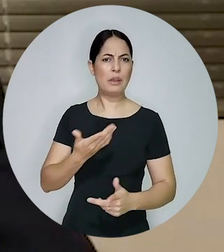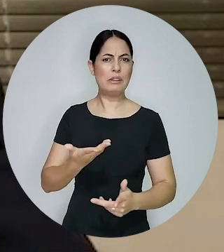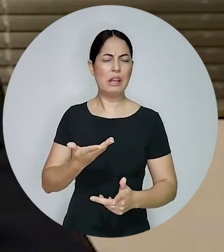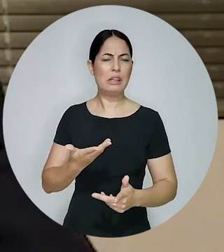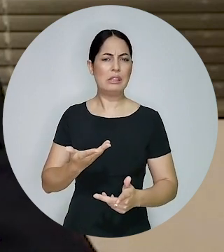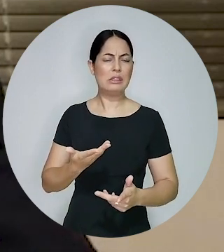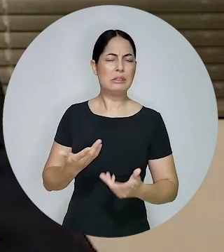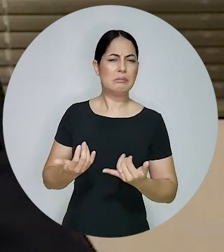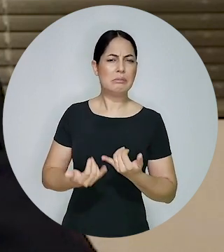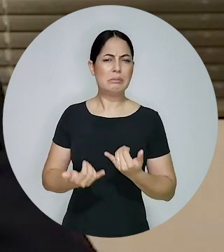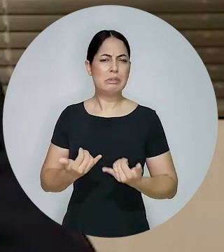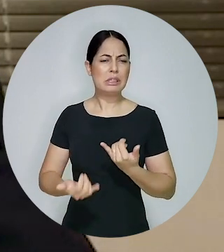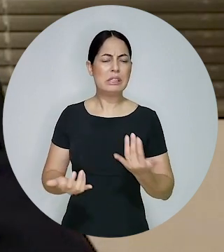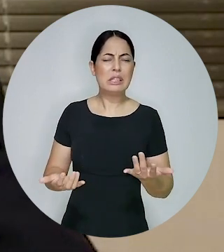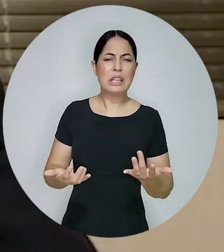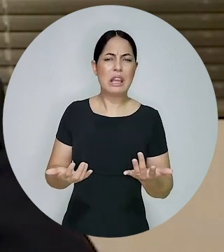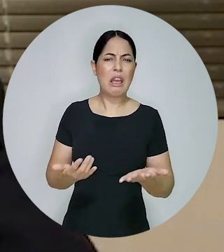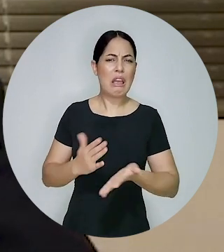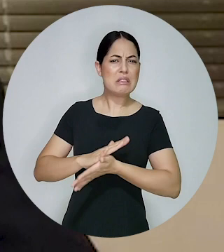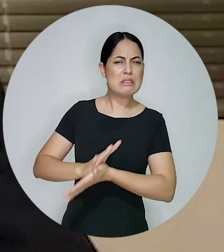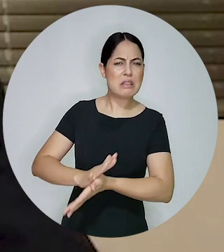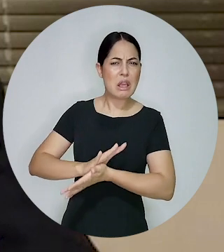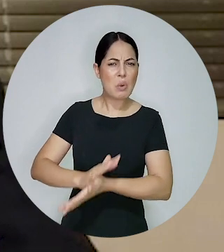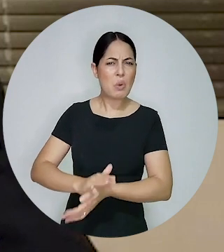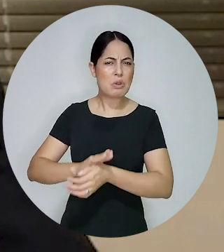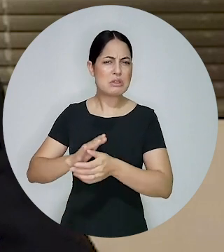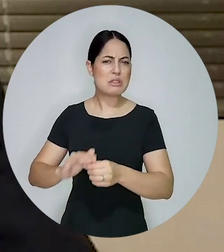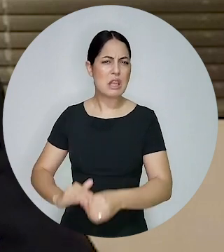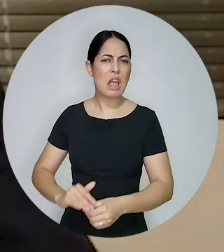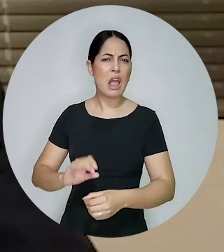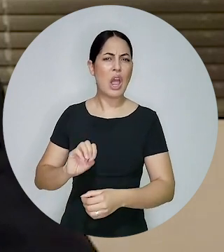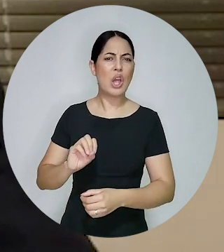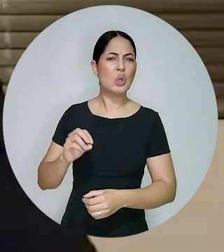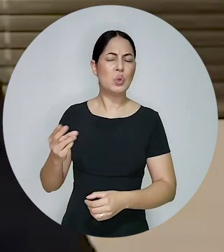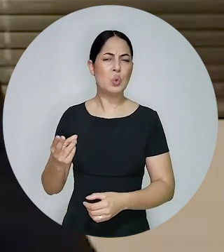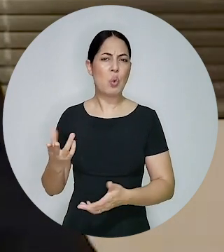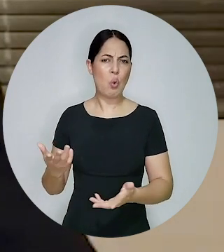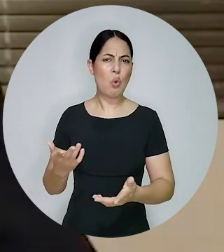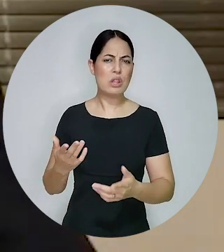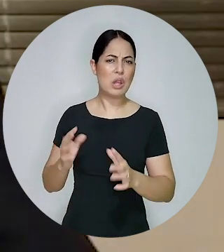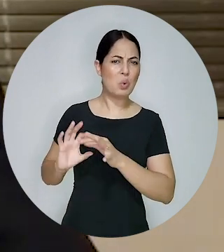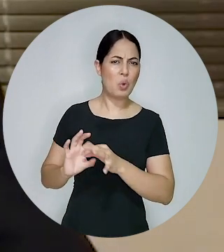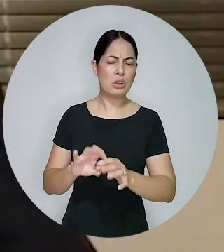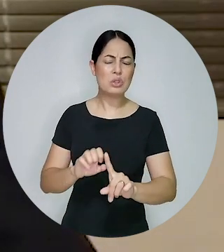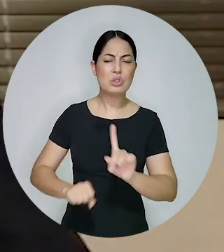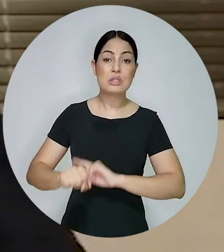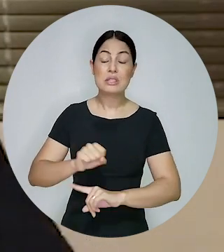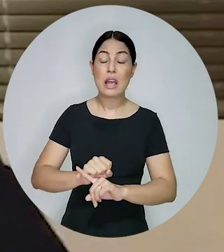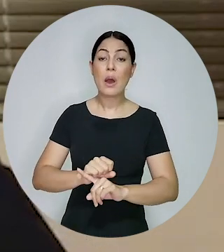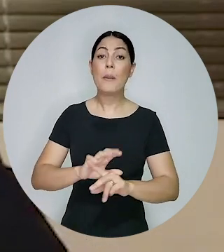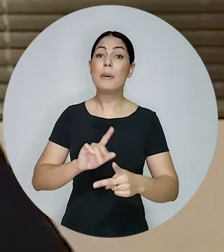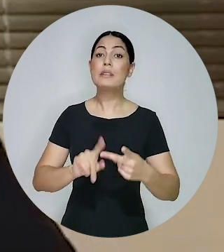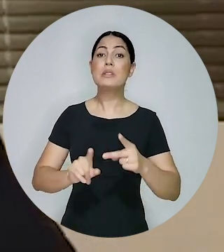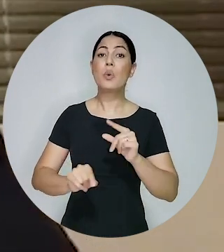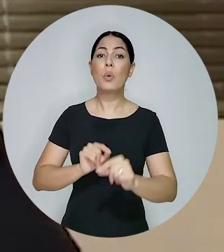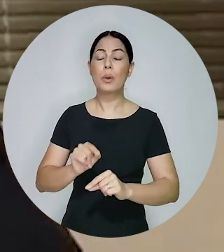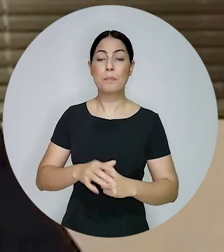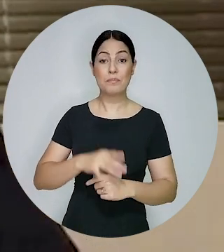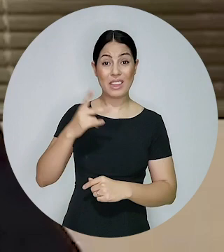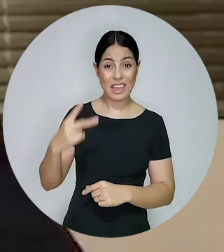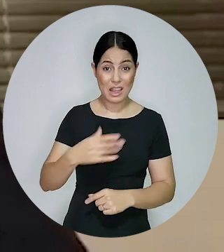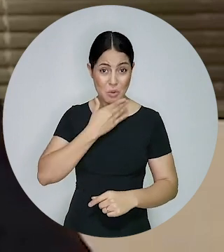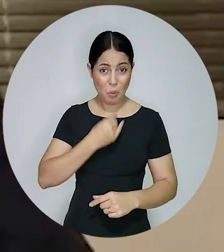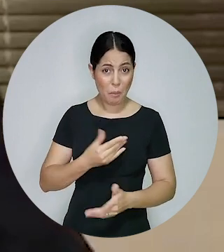de repente, pode trazer algum preconceito, algum estigma sobre o que está se fazendo. E